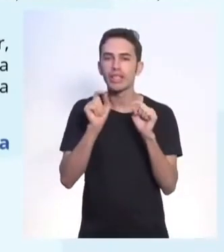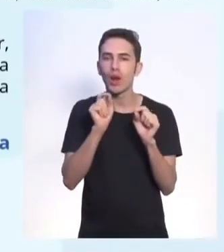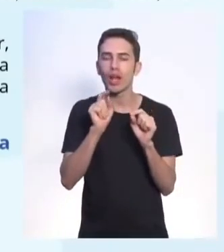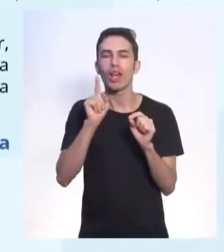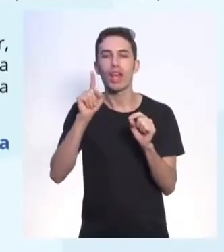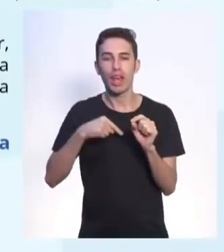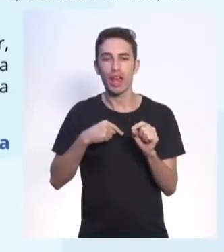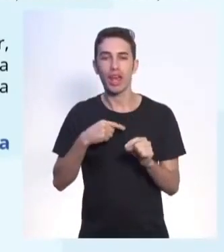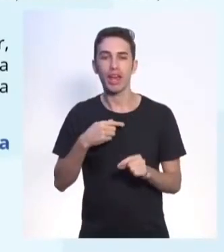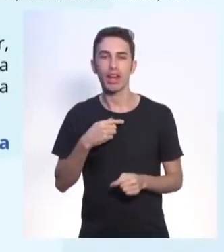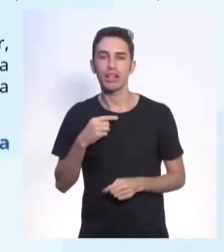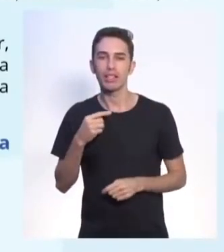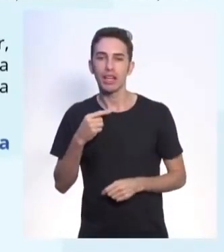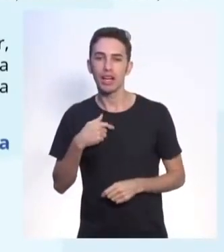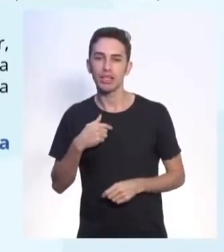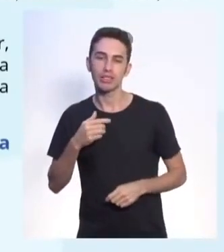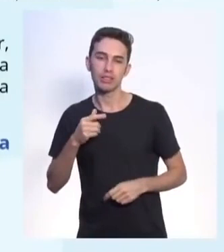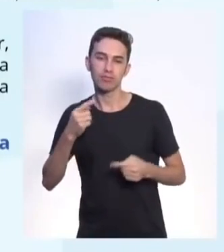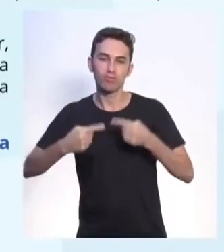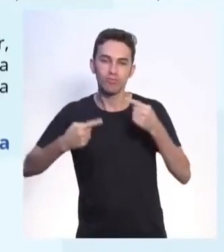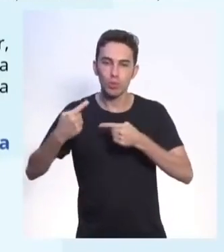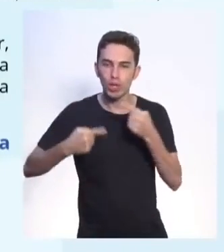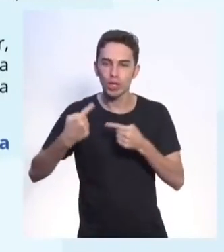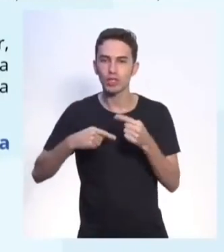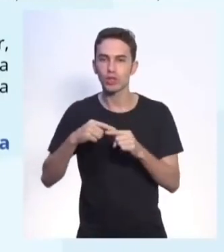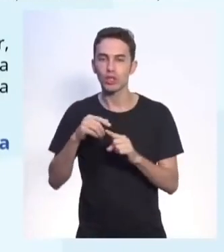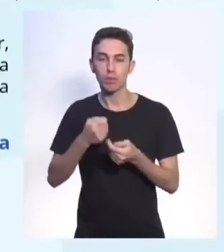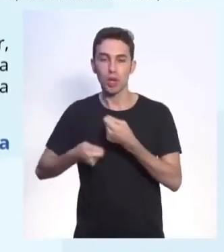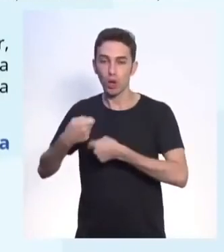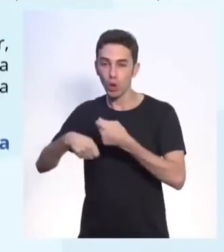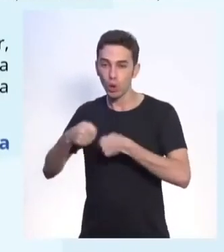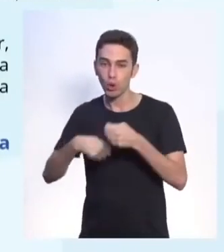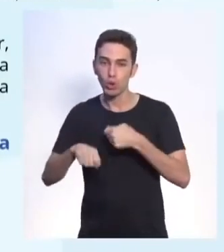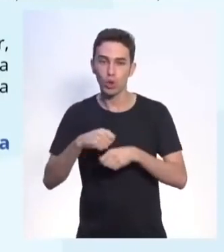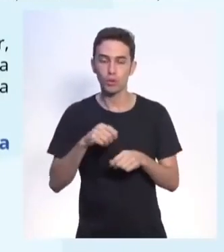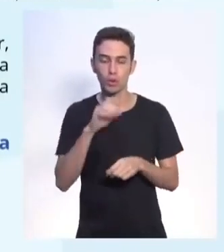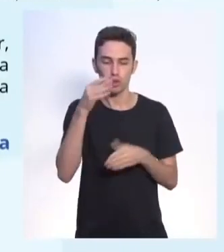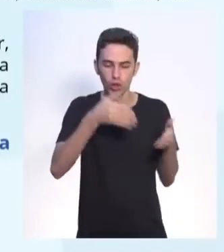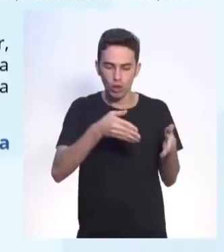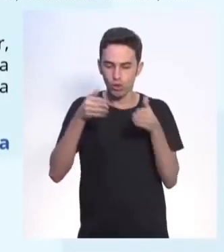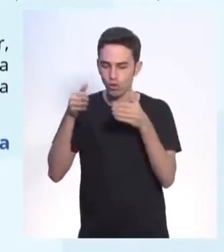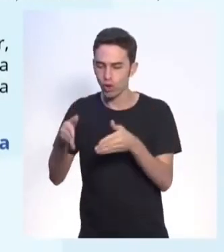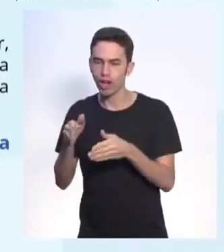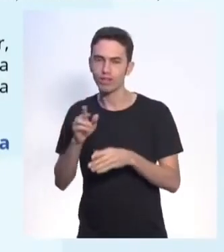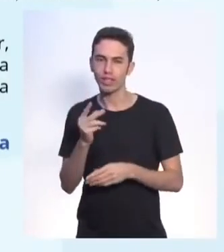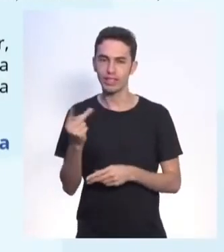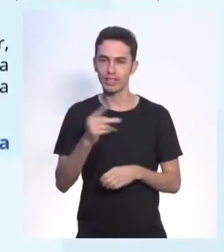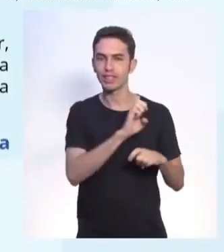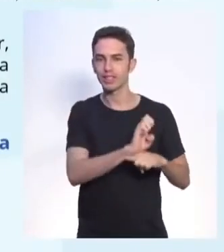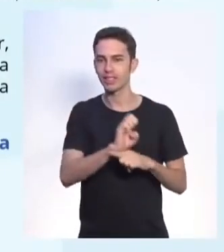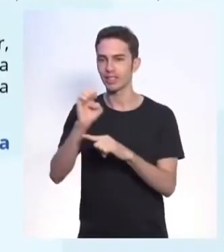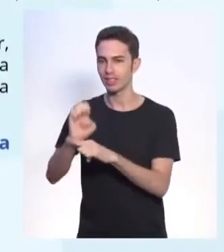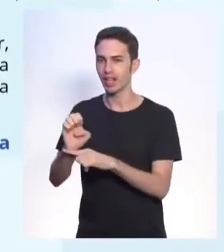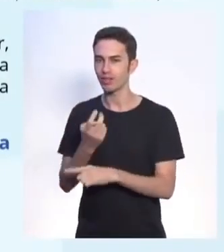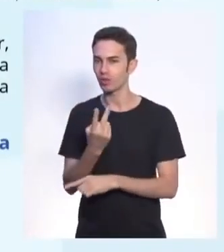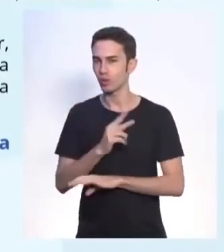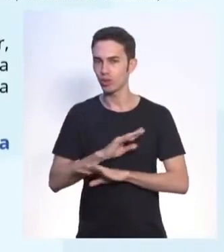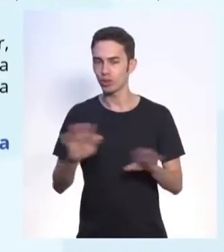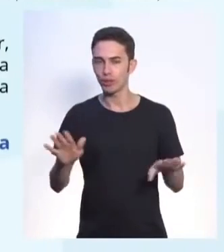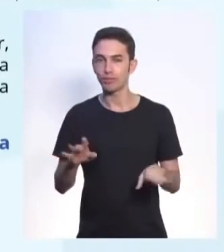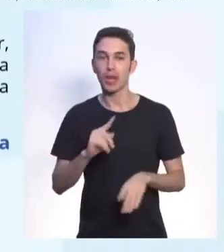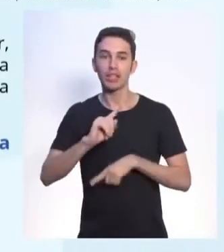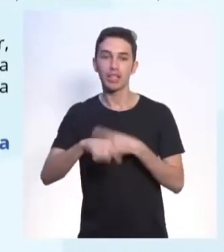cenário político e econômico de seus respectivos estados. Na Constituição de